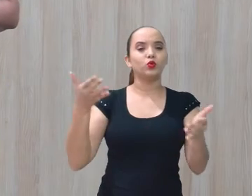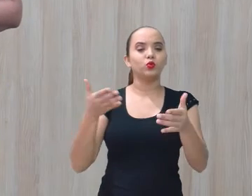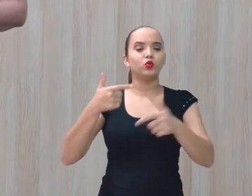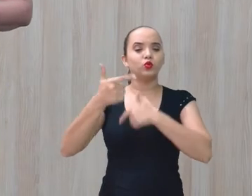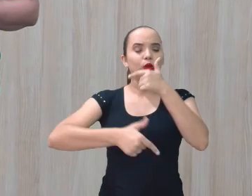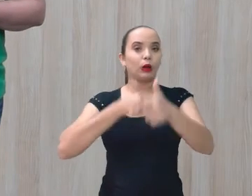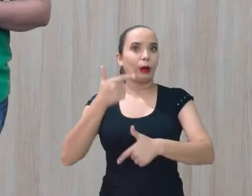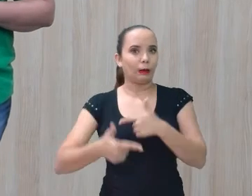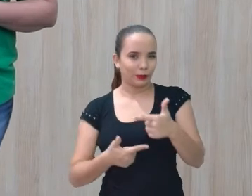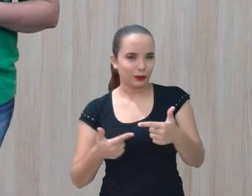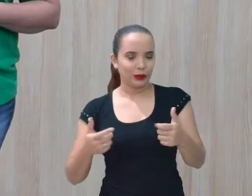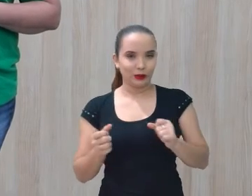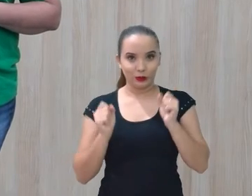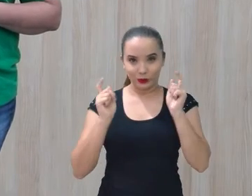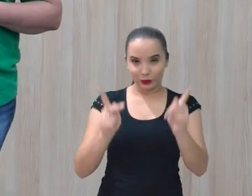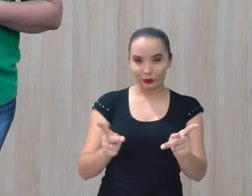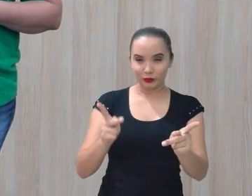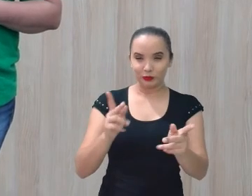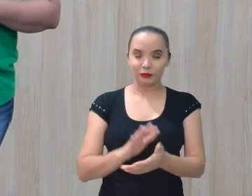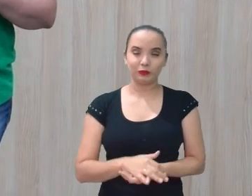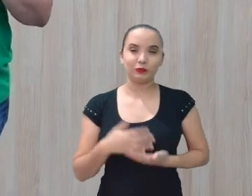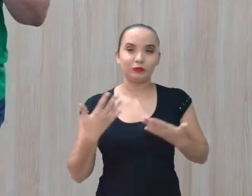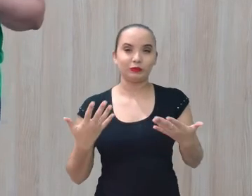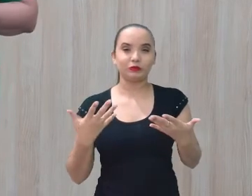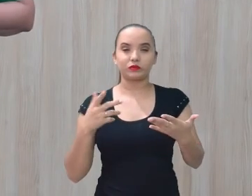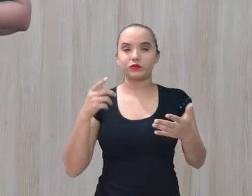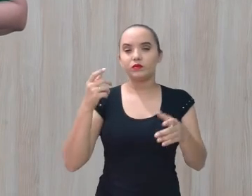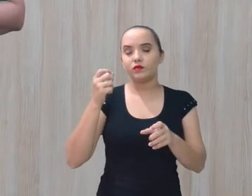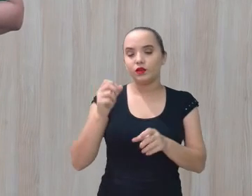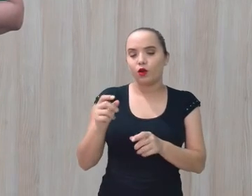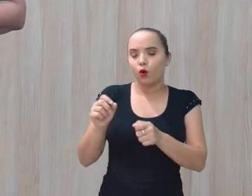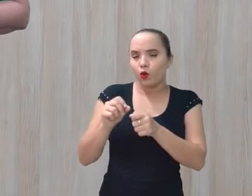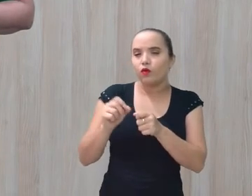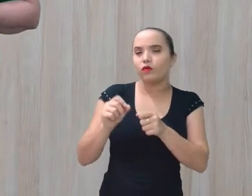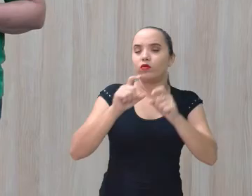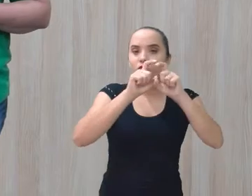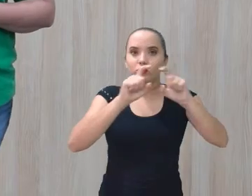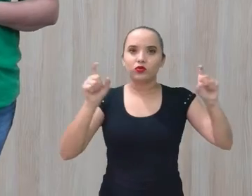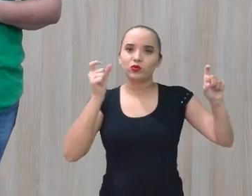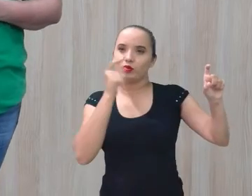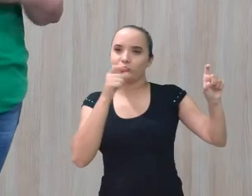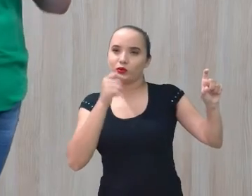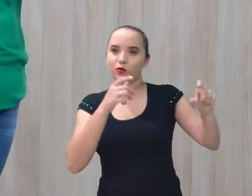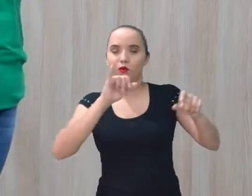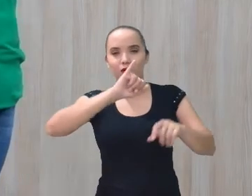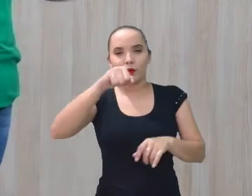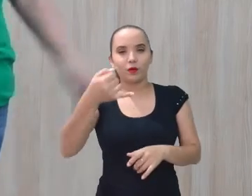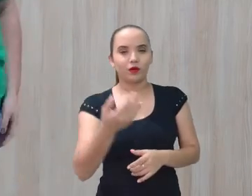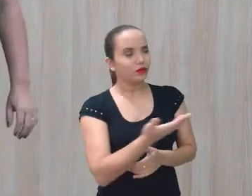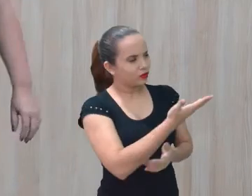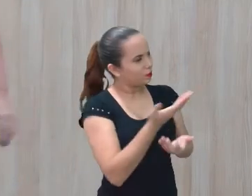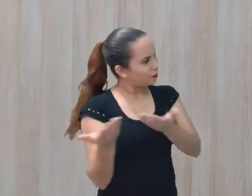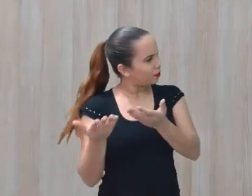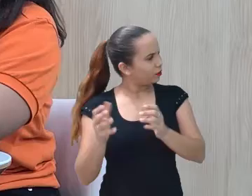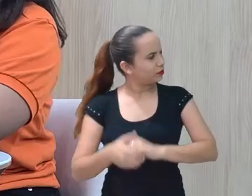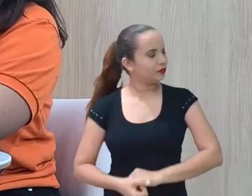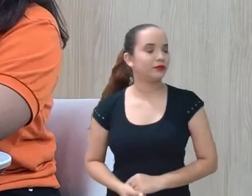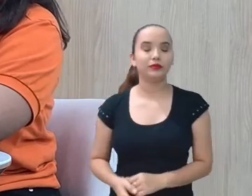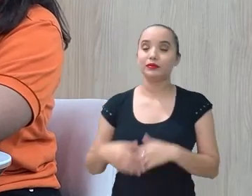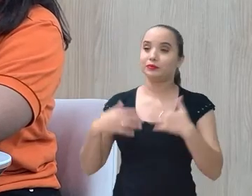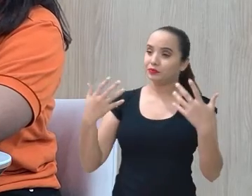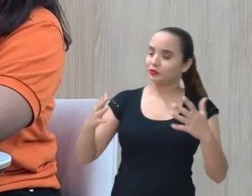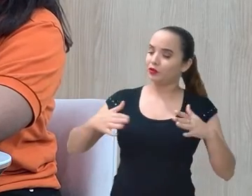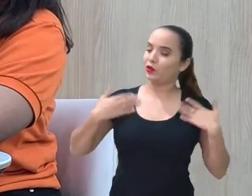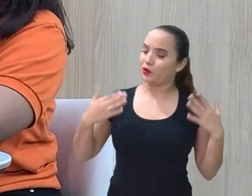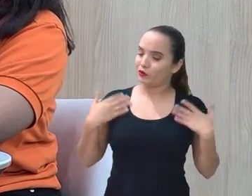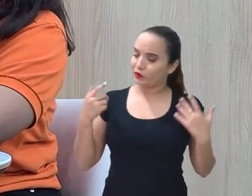trabalhar no dia de hoje, tá bom? Então, construam tirinhas de humor e aproveite. Vivi, se despede aí. Gente, foi uma alegria